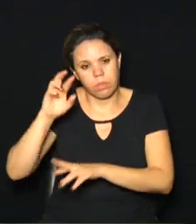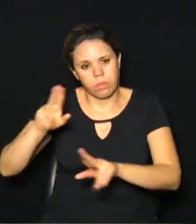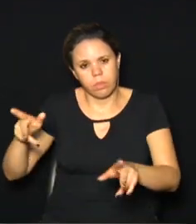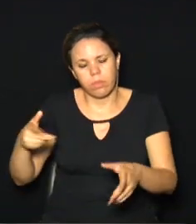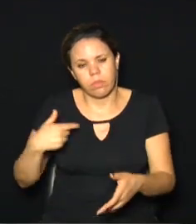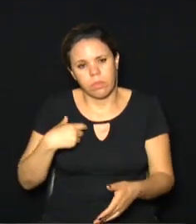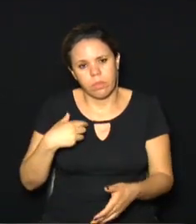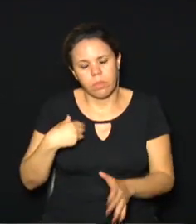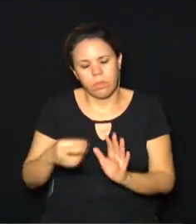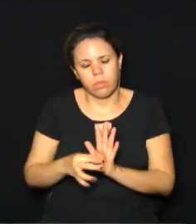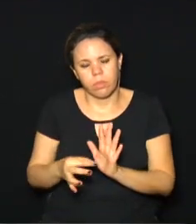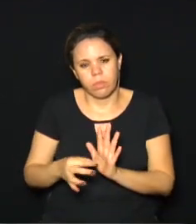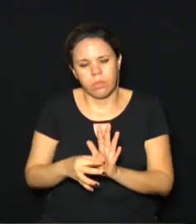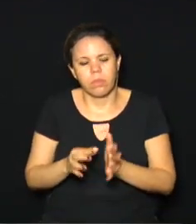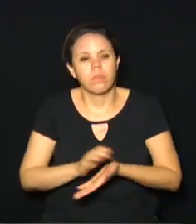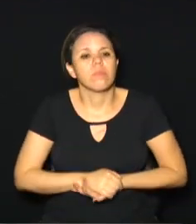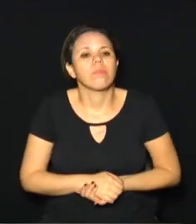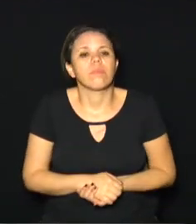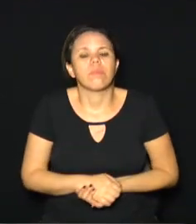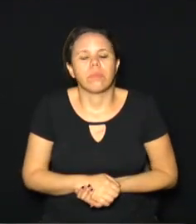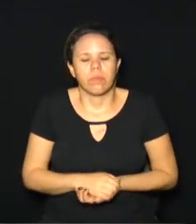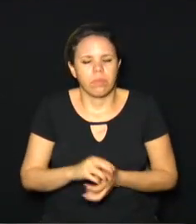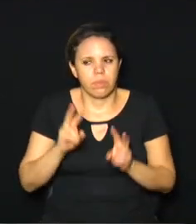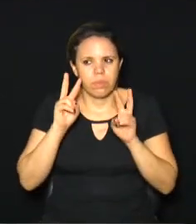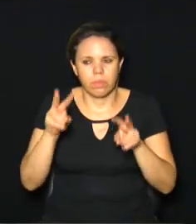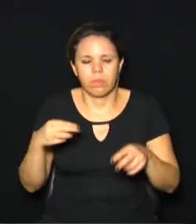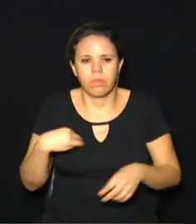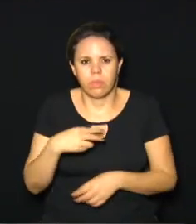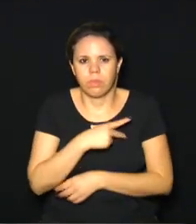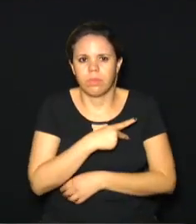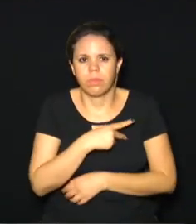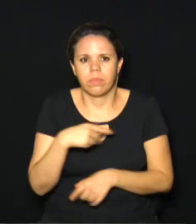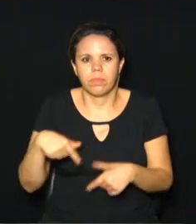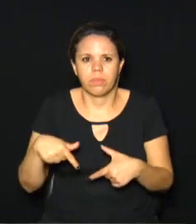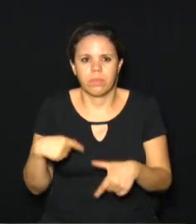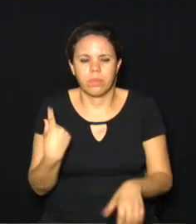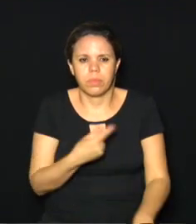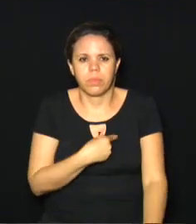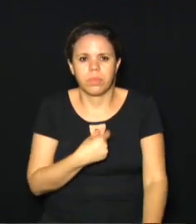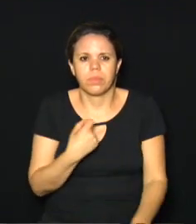modo de ver como o Ministério Público, né? E nós,